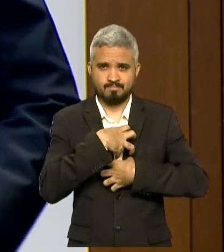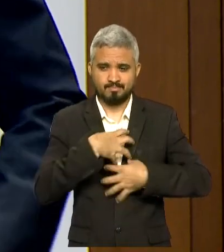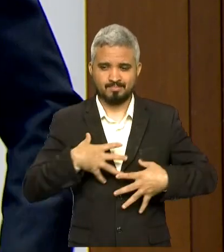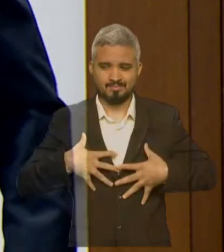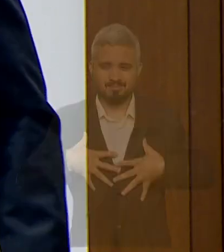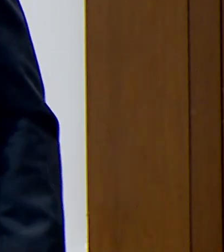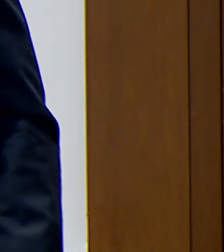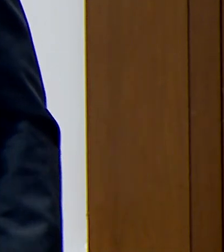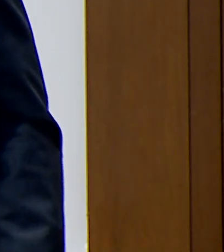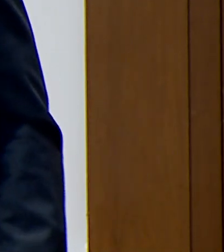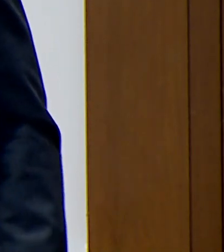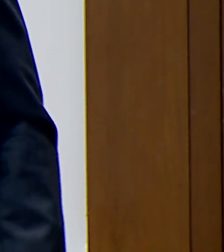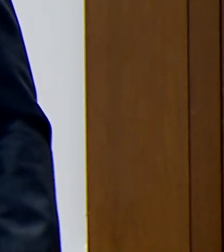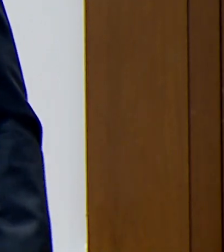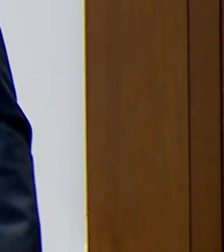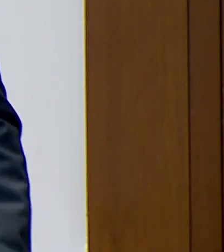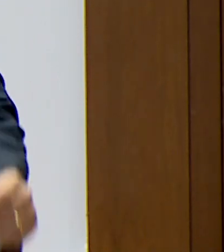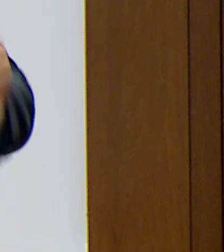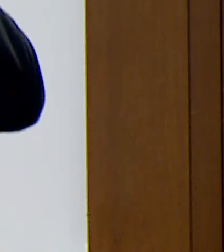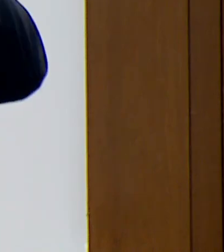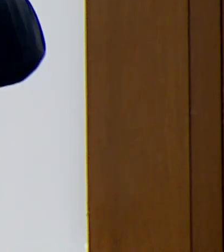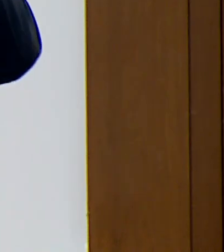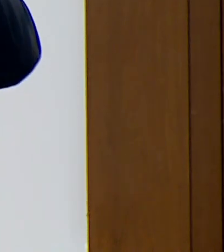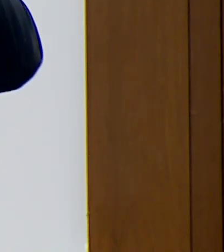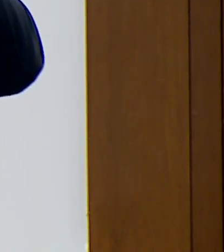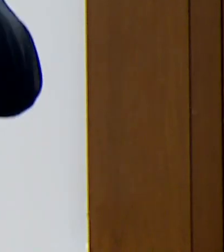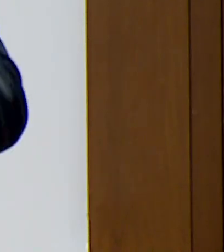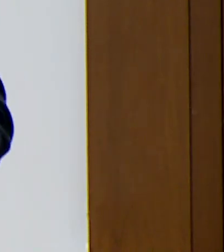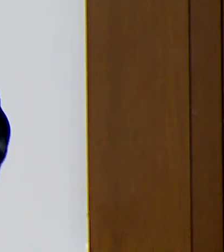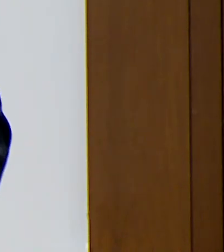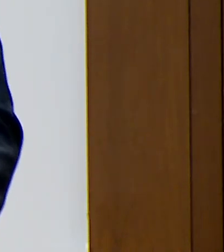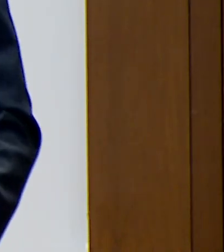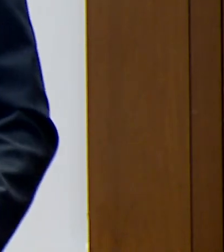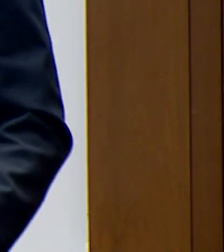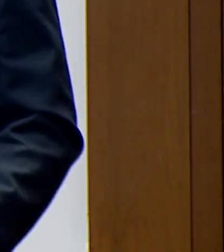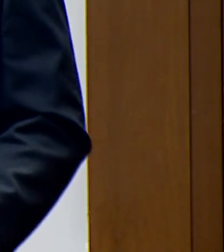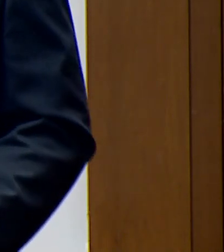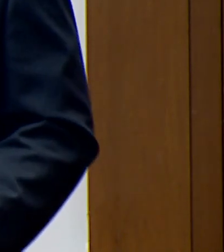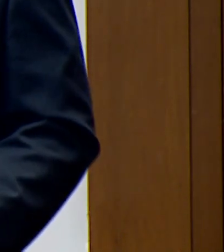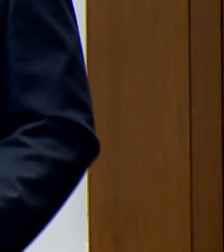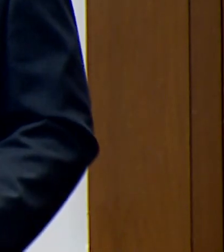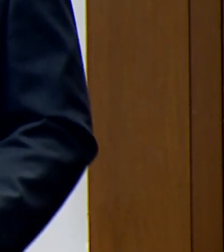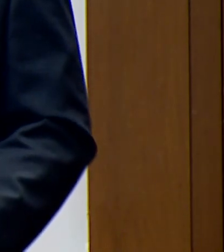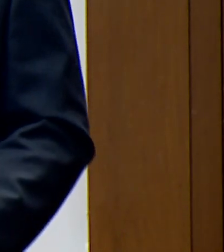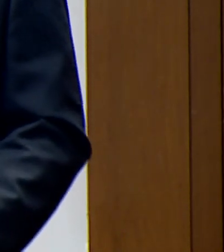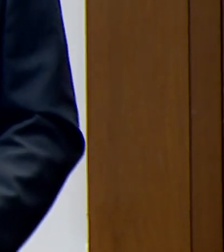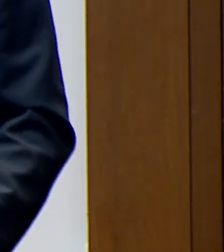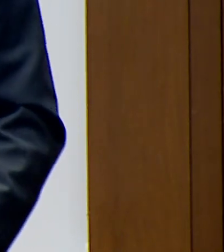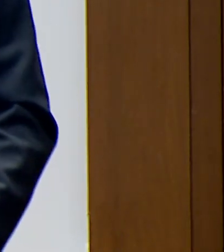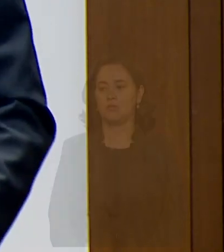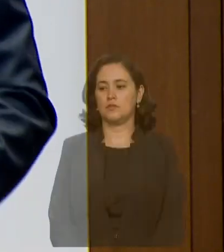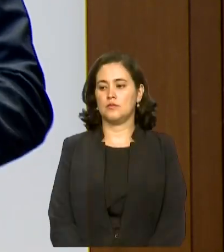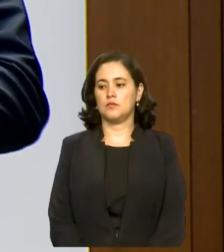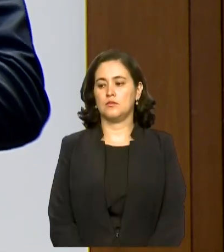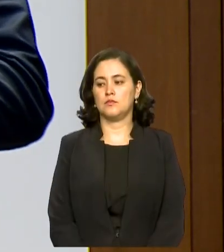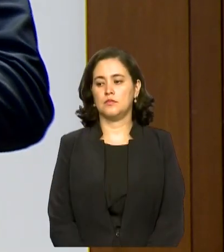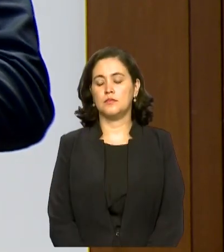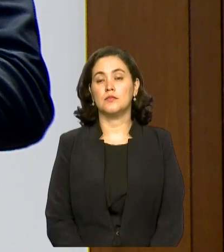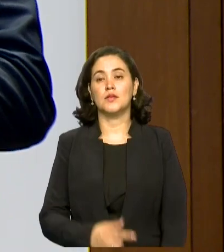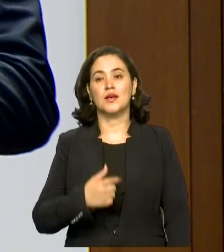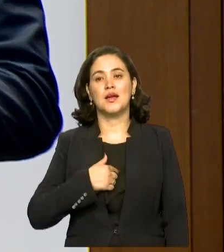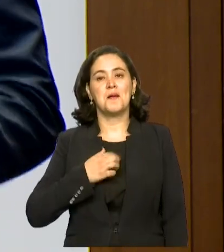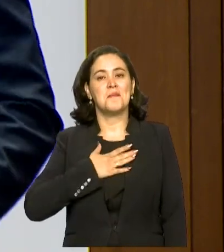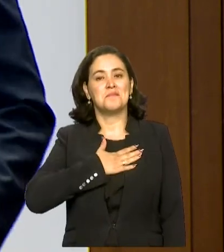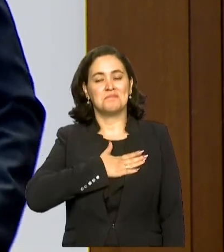Acabo de receber aqui no WhatsApp uma mensagem que traz uma notícia do blog